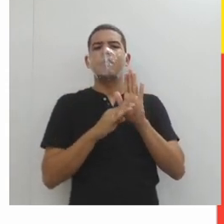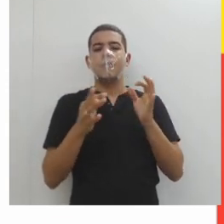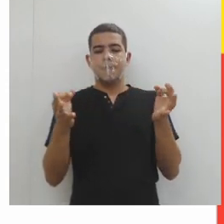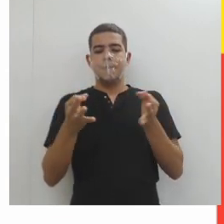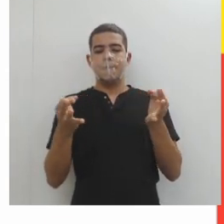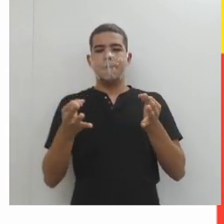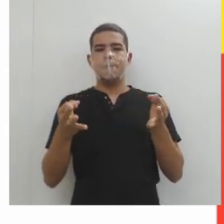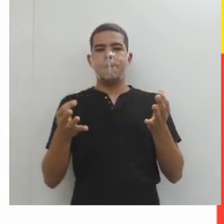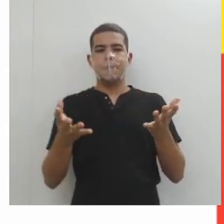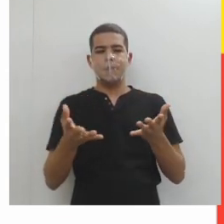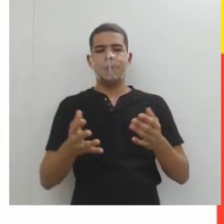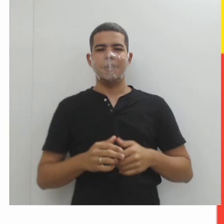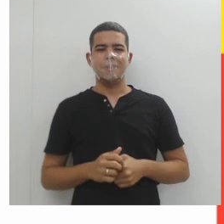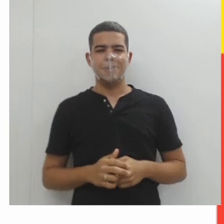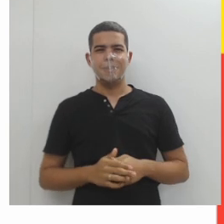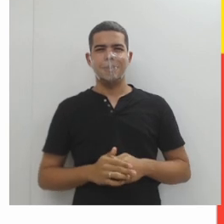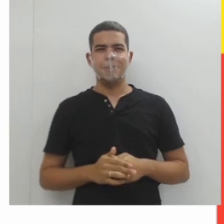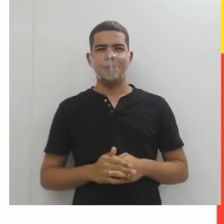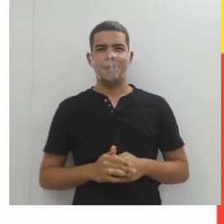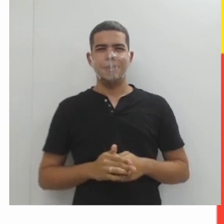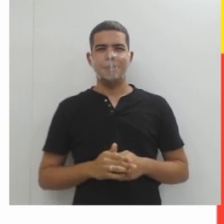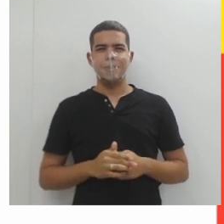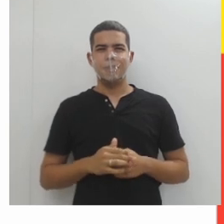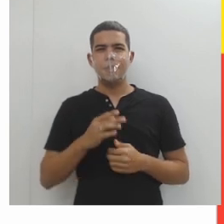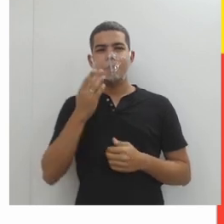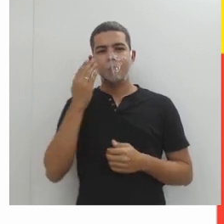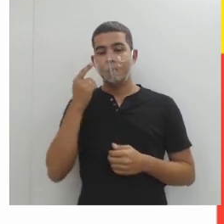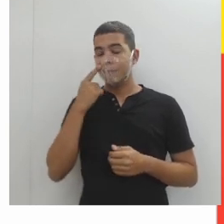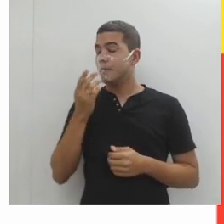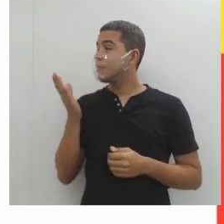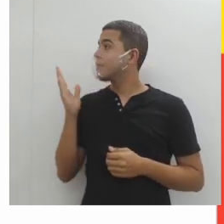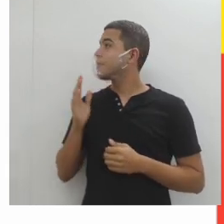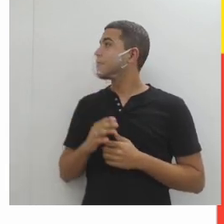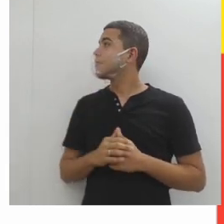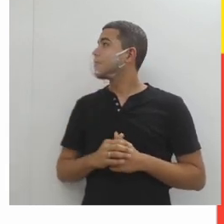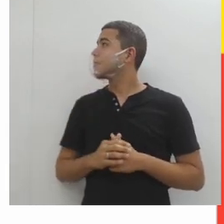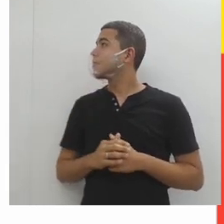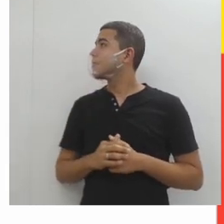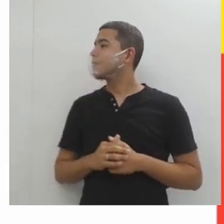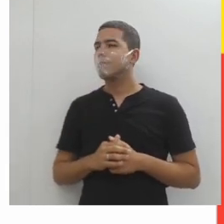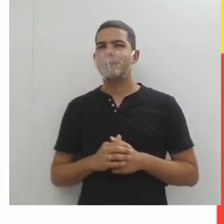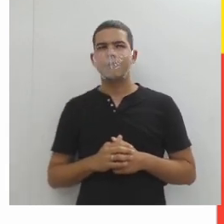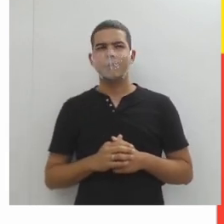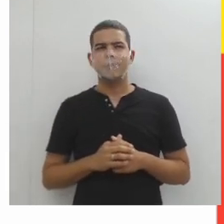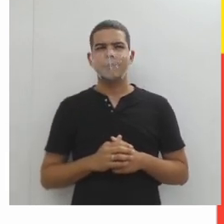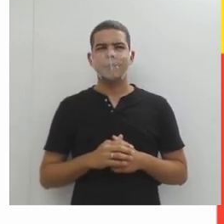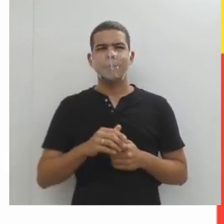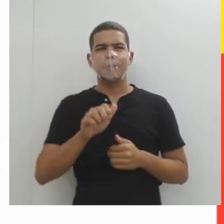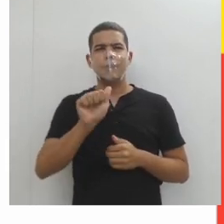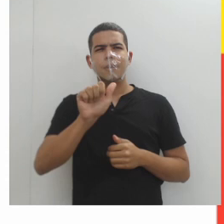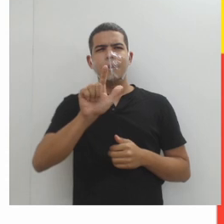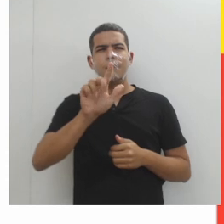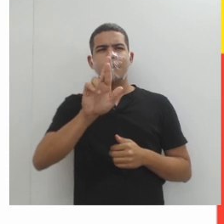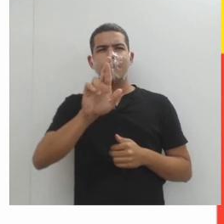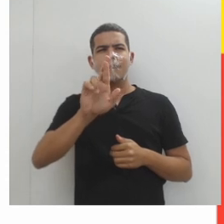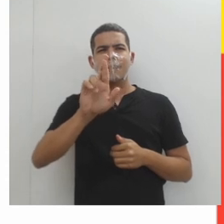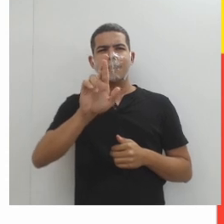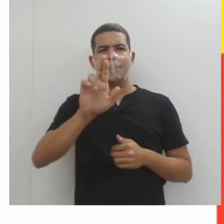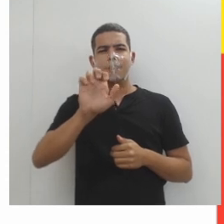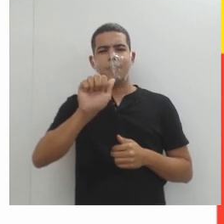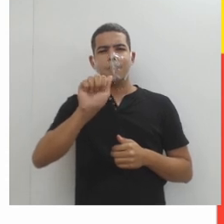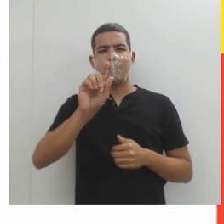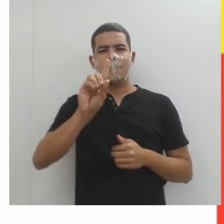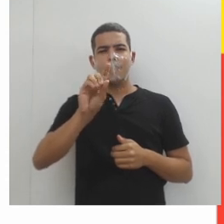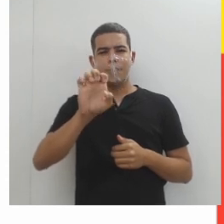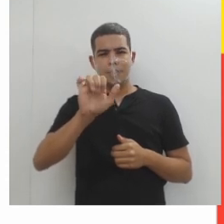presente perfeito. A primeira frase eu tenho aí, I, espaço, already, que é aquele advérbio que a gente trabalhou, que significa já,